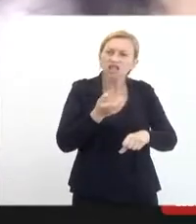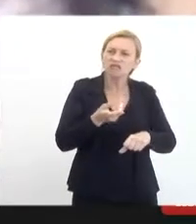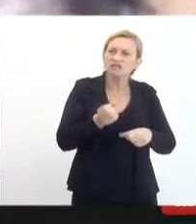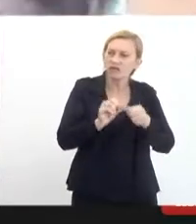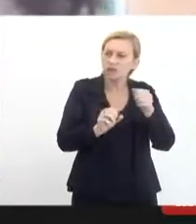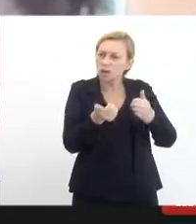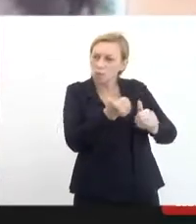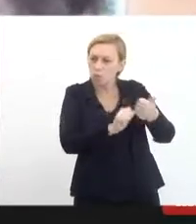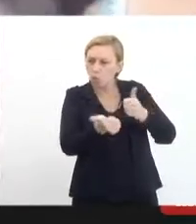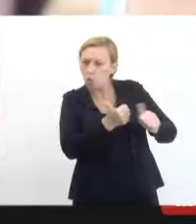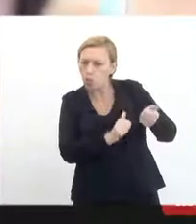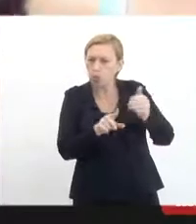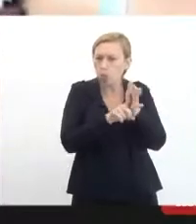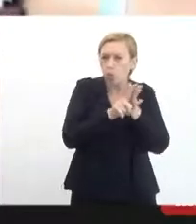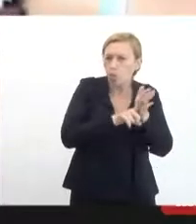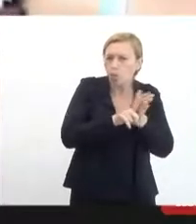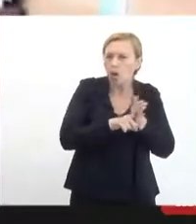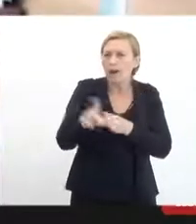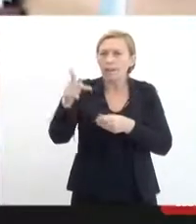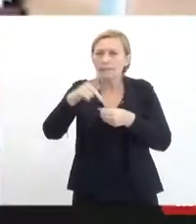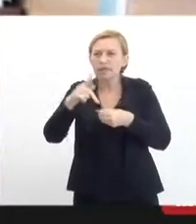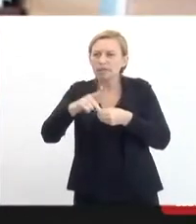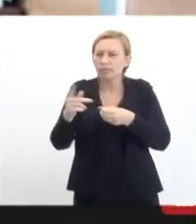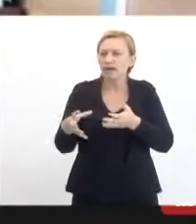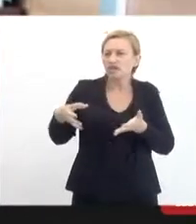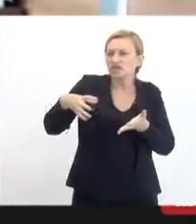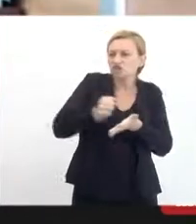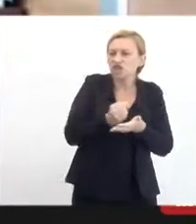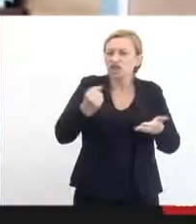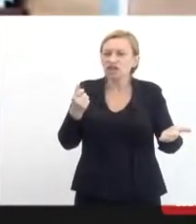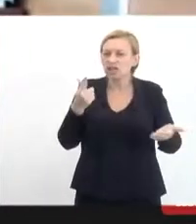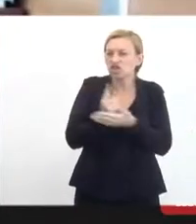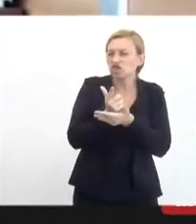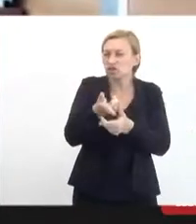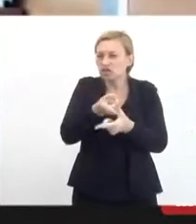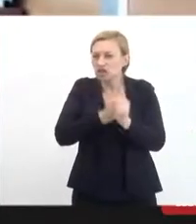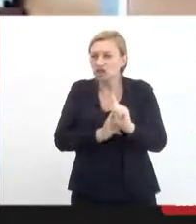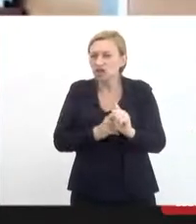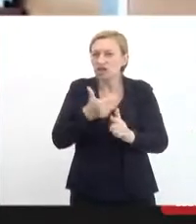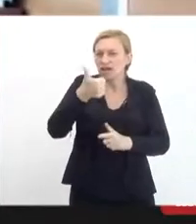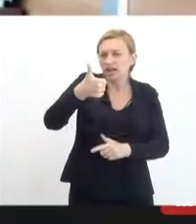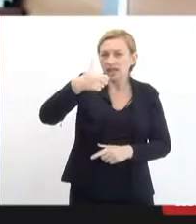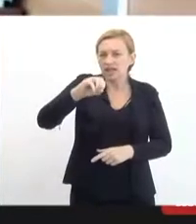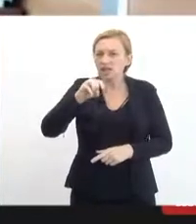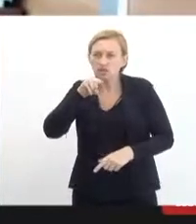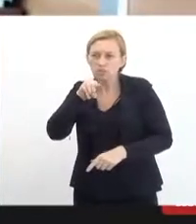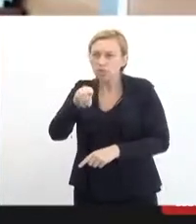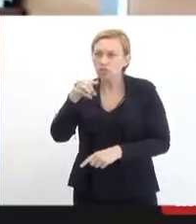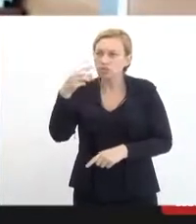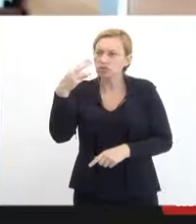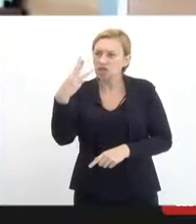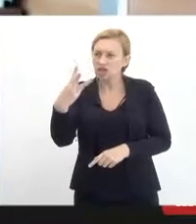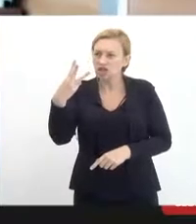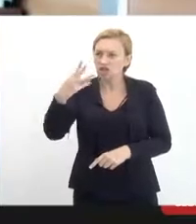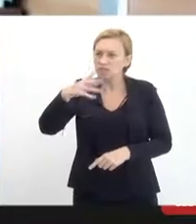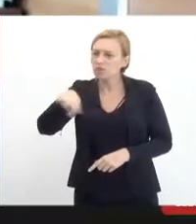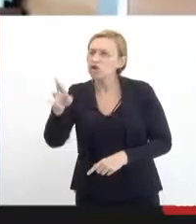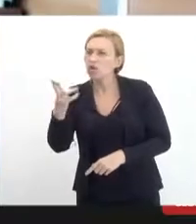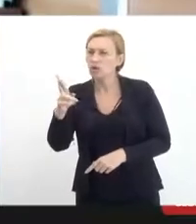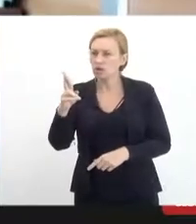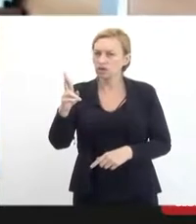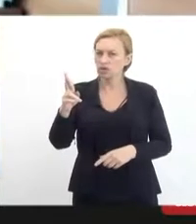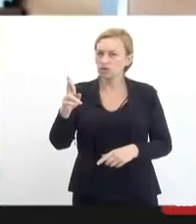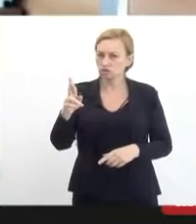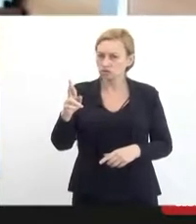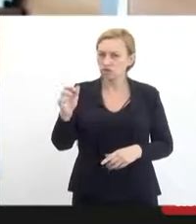análise, a Petrobras teve inscrito em dívida ativa 10,3 bilhões no total, quando a